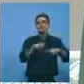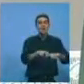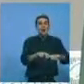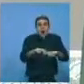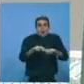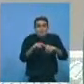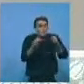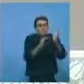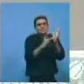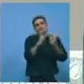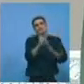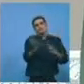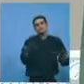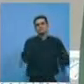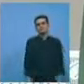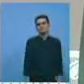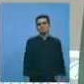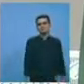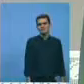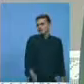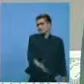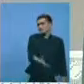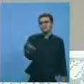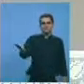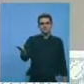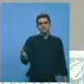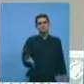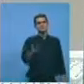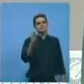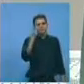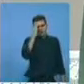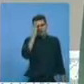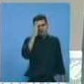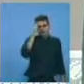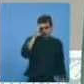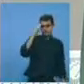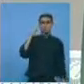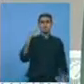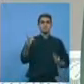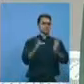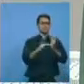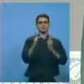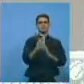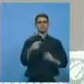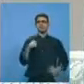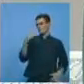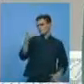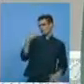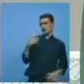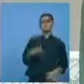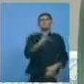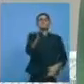de Cristo. E vós, sábios em Cristo. Nós, fracos, e vós, fortes.